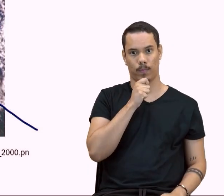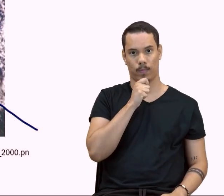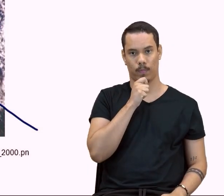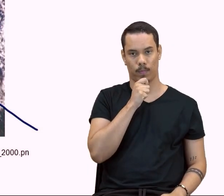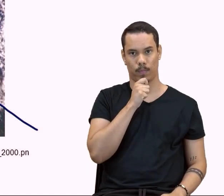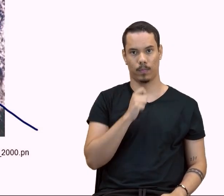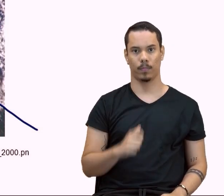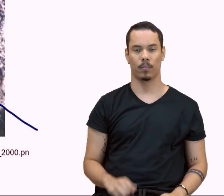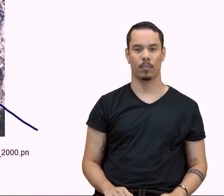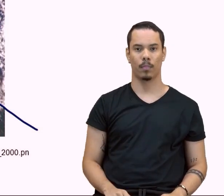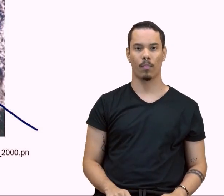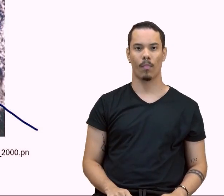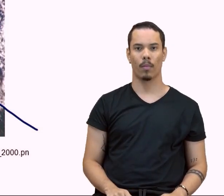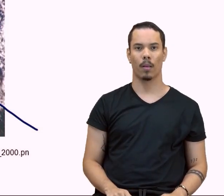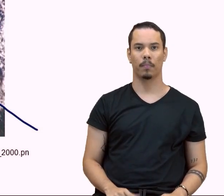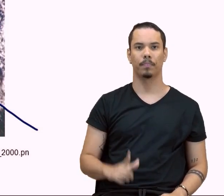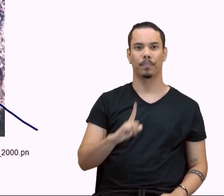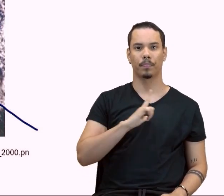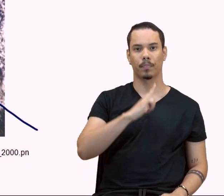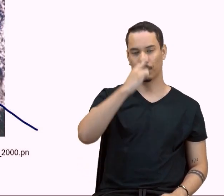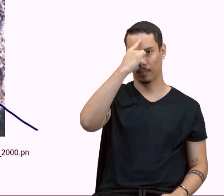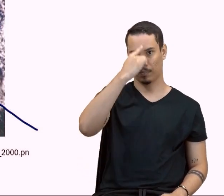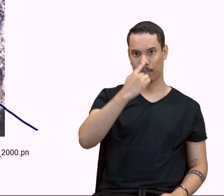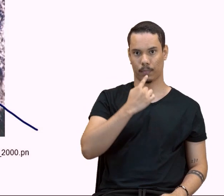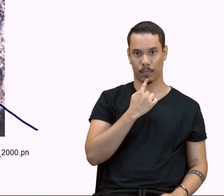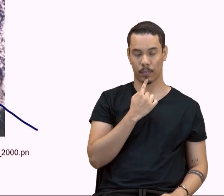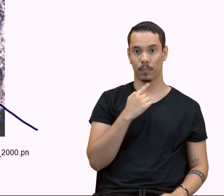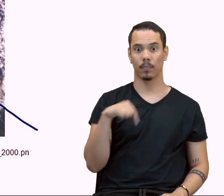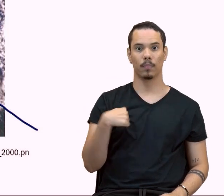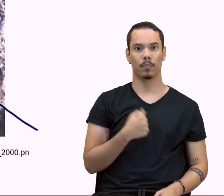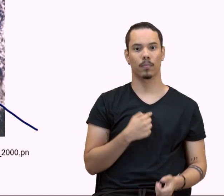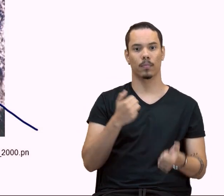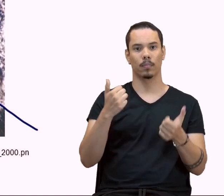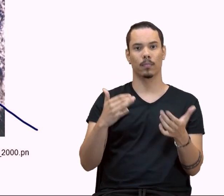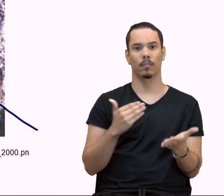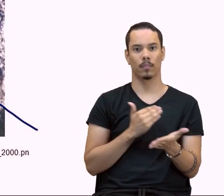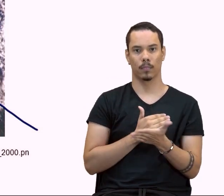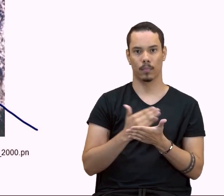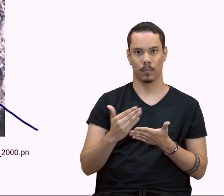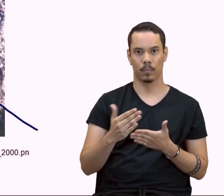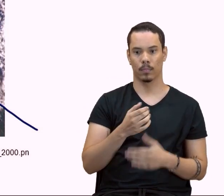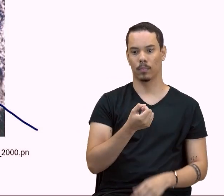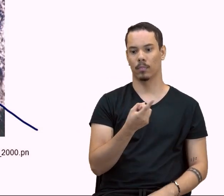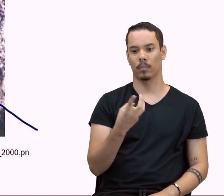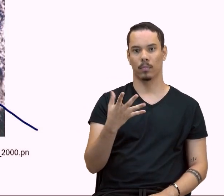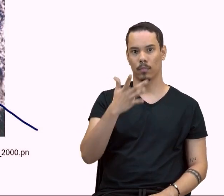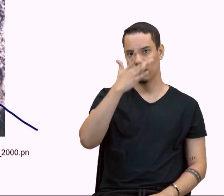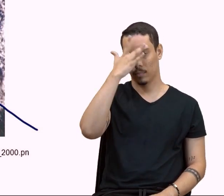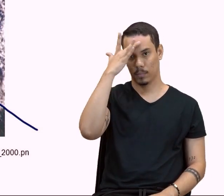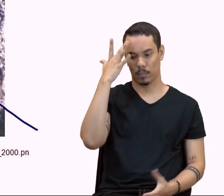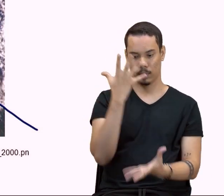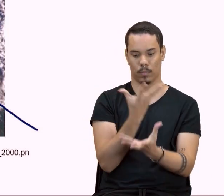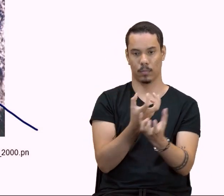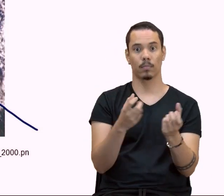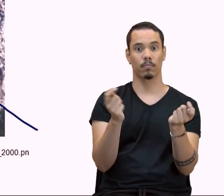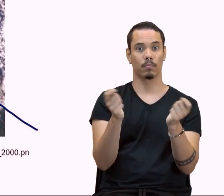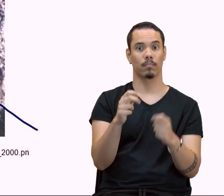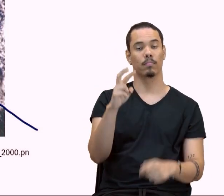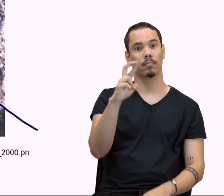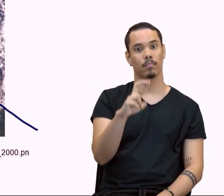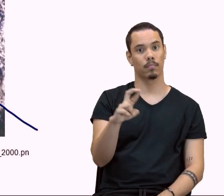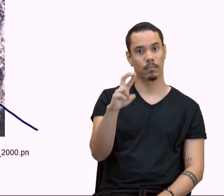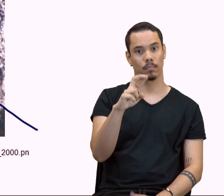E olha essa imagem interessante que, como a gente falou lá no início sobre a questão da densidade demográfica, dá para a gente observar, né? Apesar de toda a questão